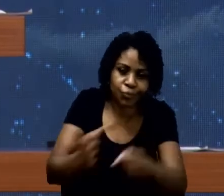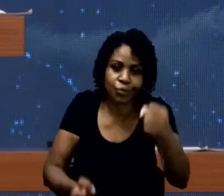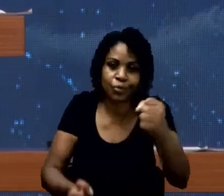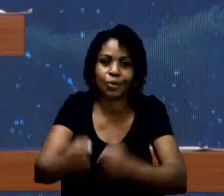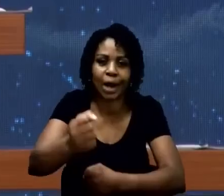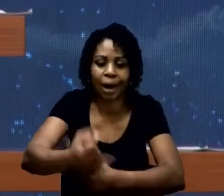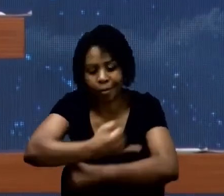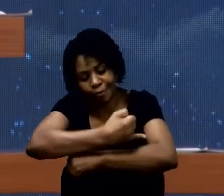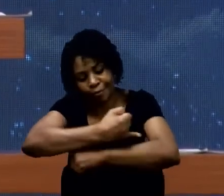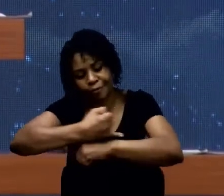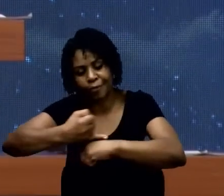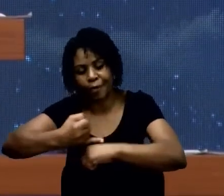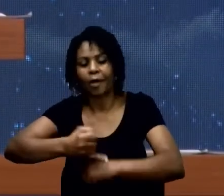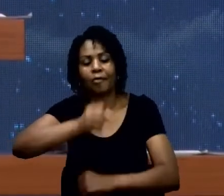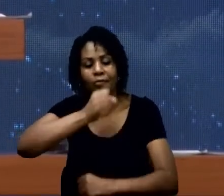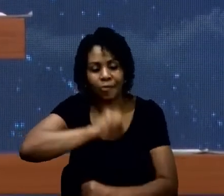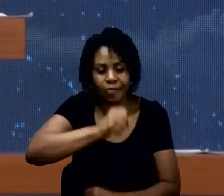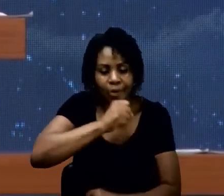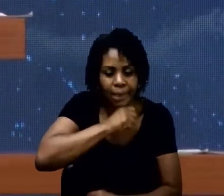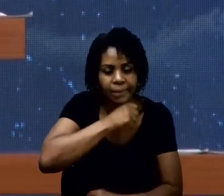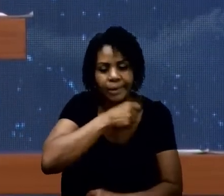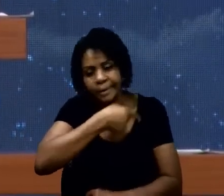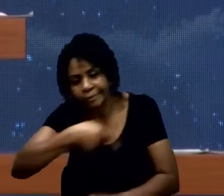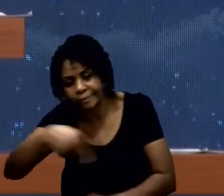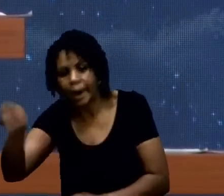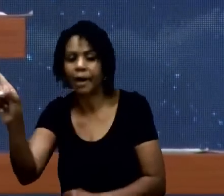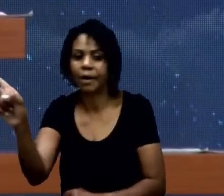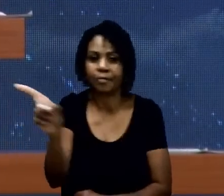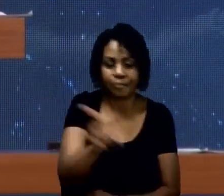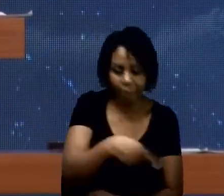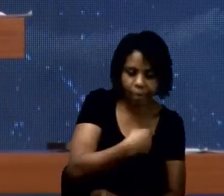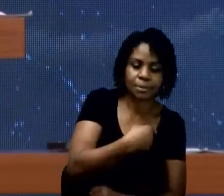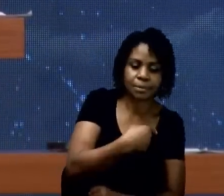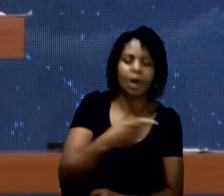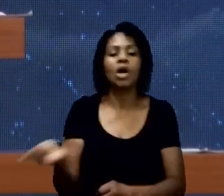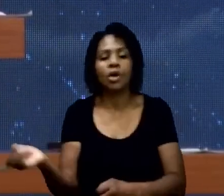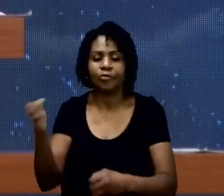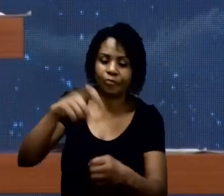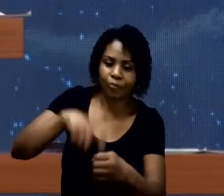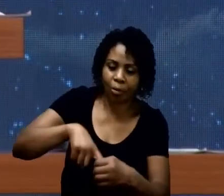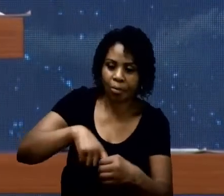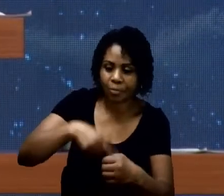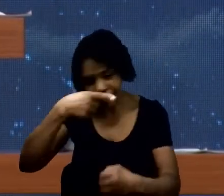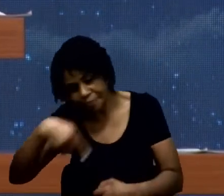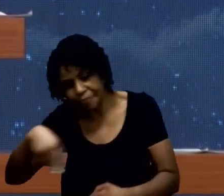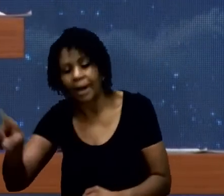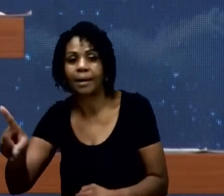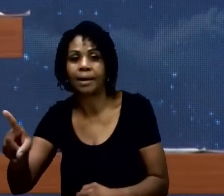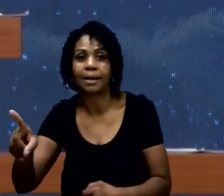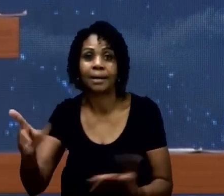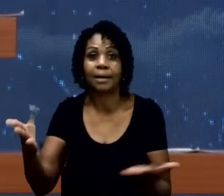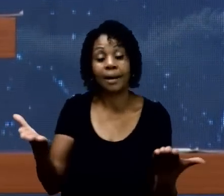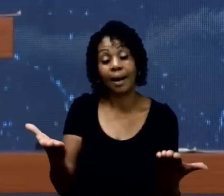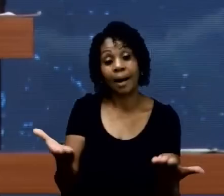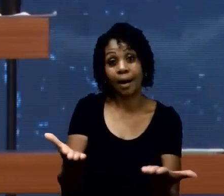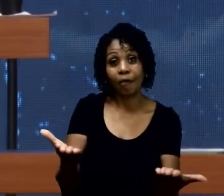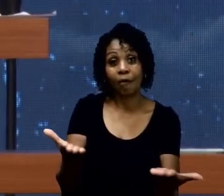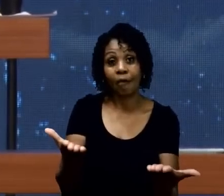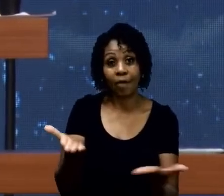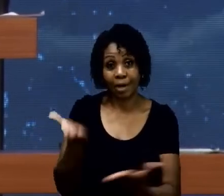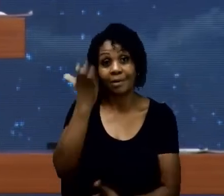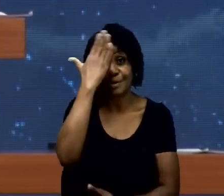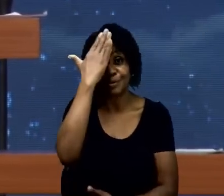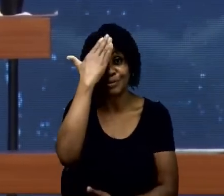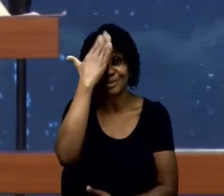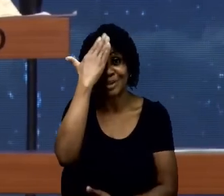E aí o ferro velho vai, o ferro velho vem, quando eu acho que ele já foi, ele volta de novo. Agora, eu já